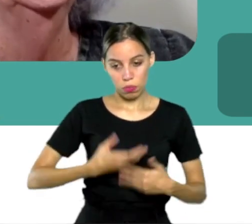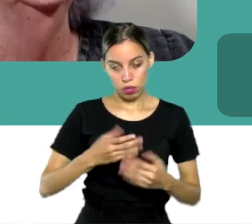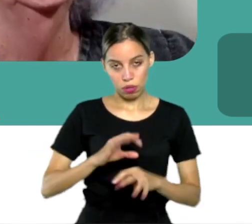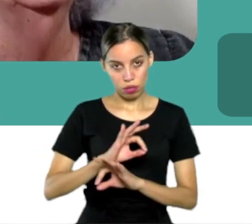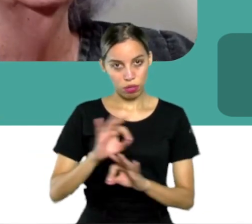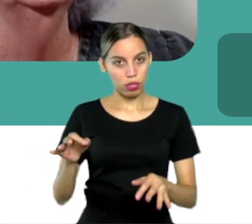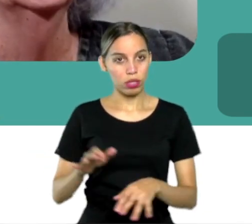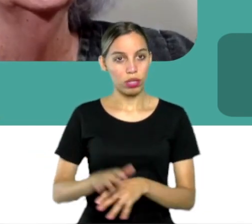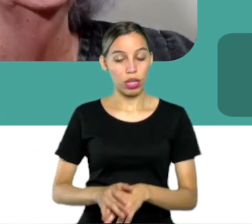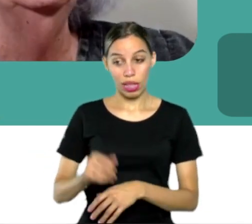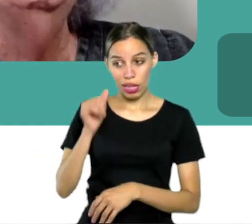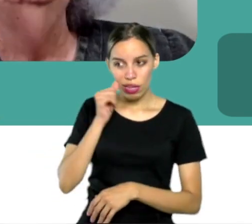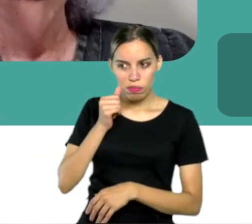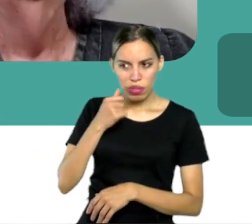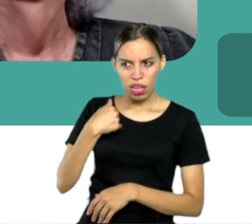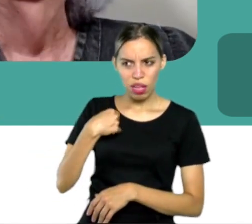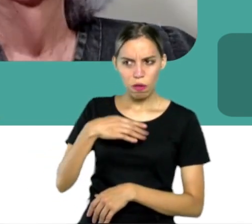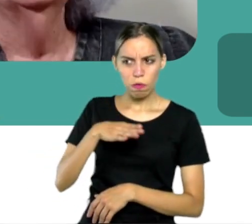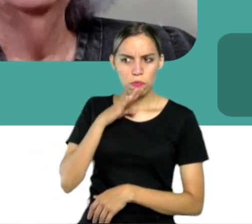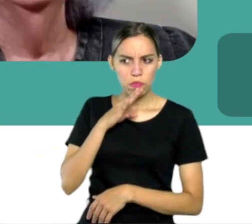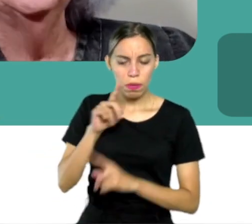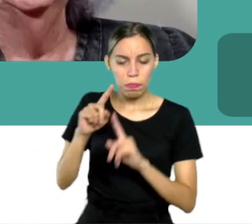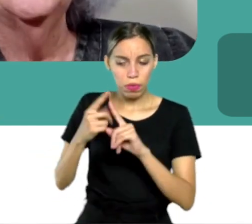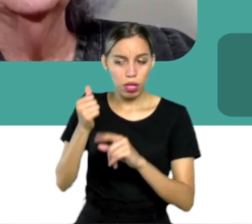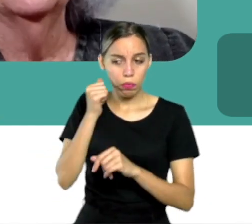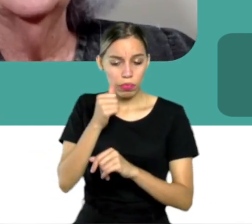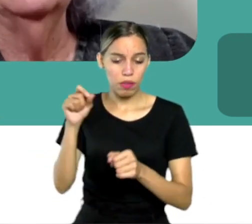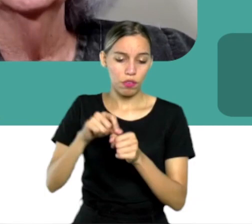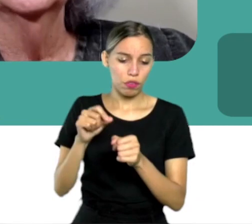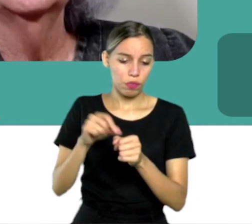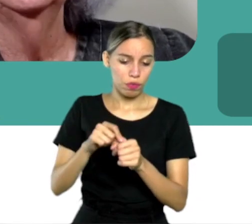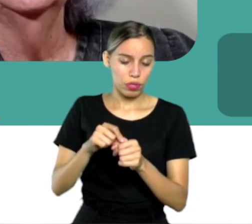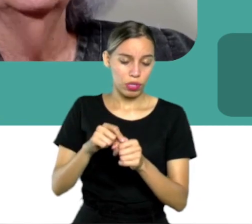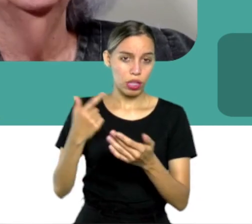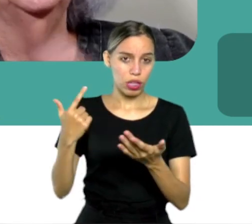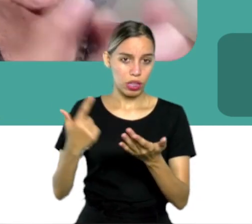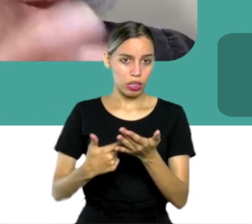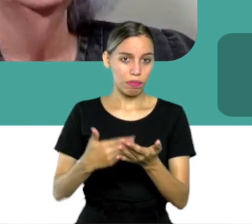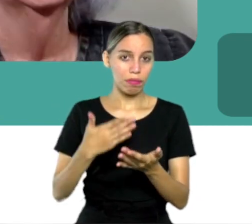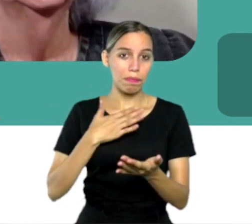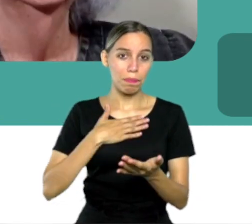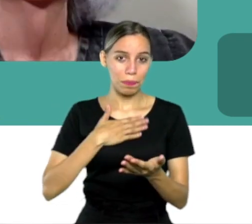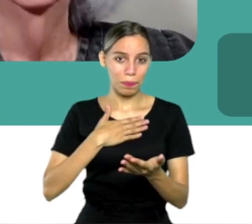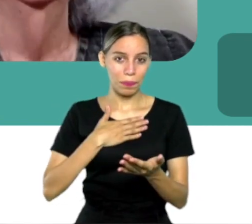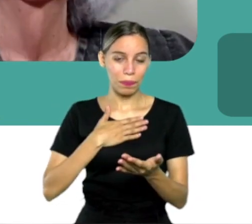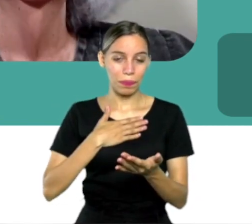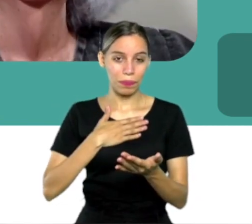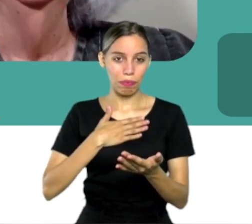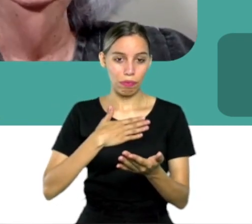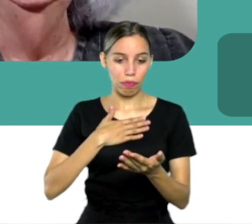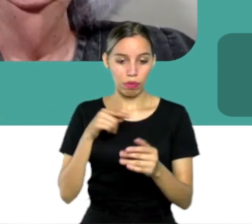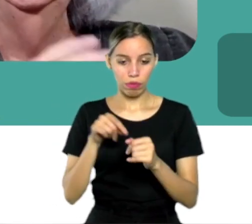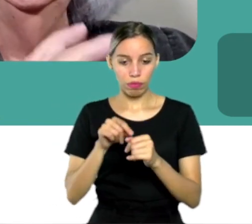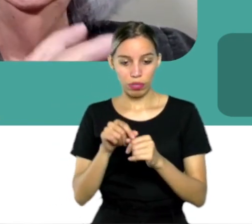conhecia, eu não a conhecia, mas eu fiquei muito encantada com aquela mocinha, porque tem muitos anos já isso,